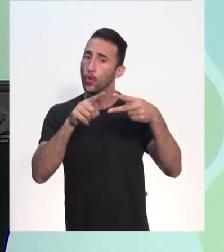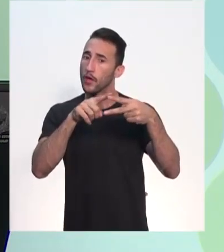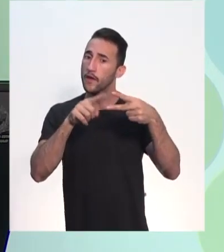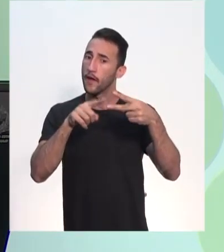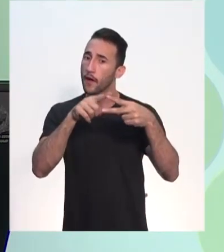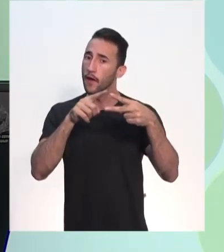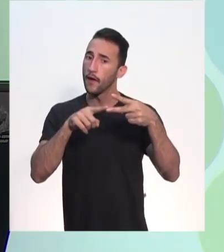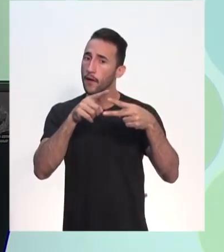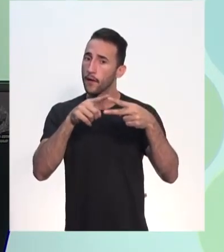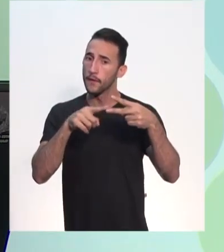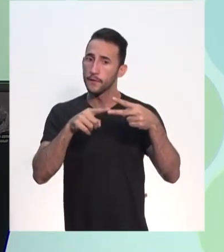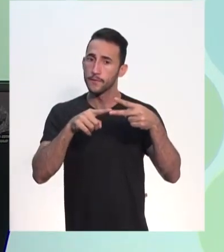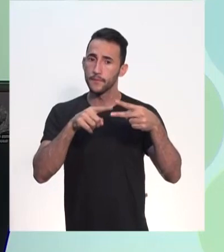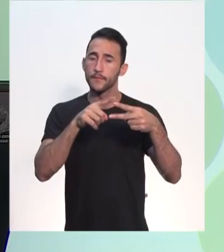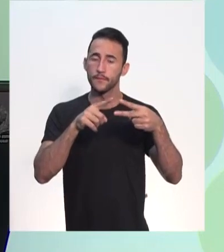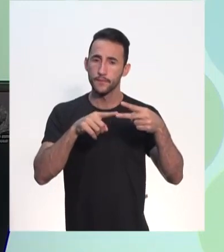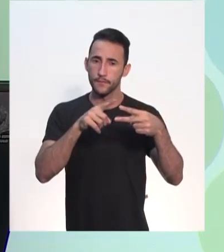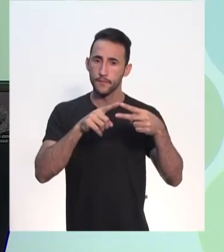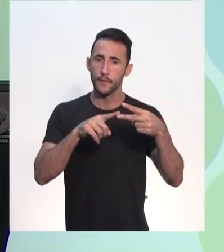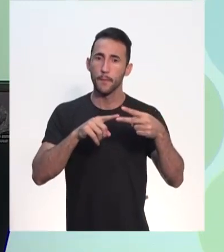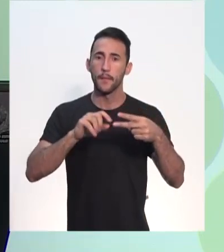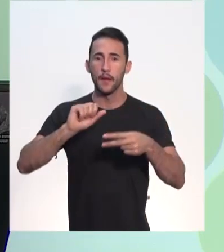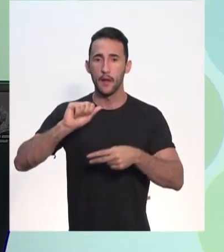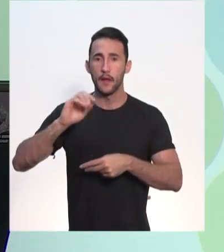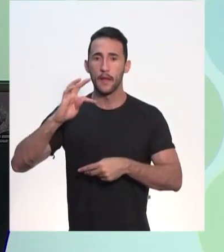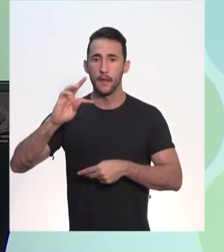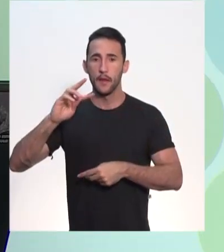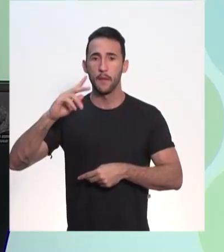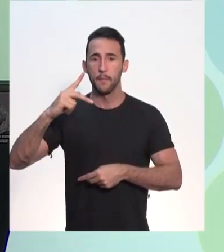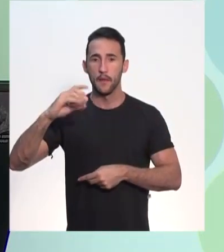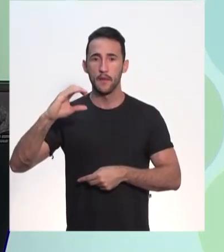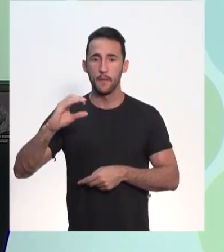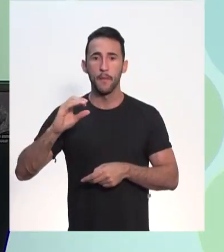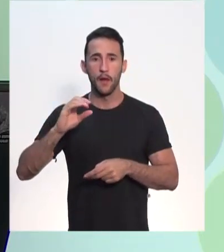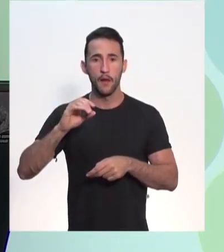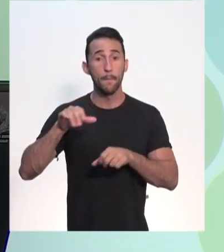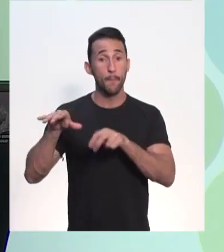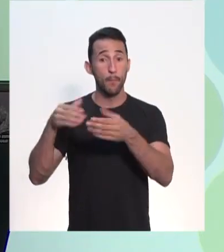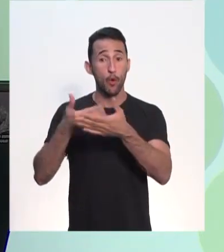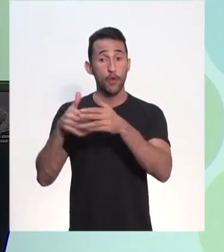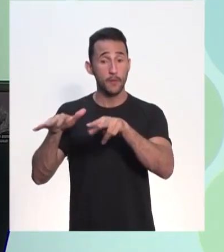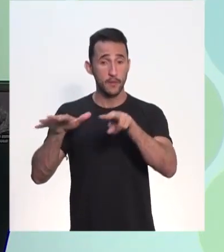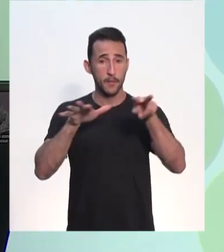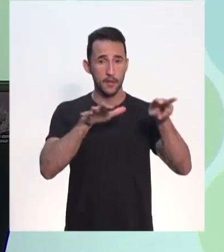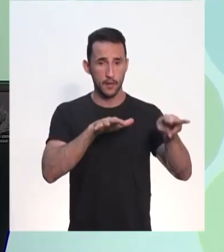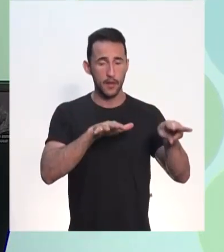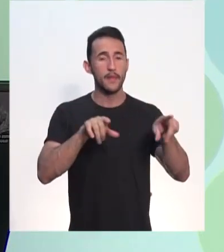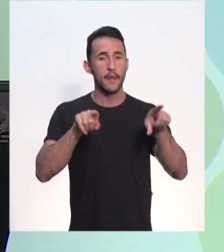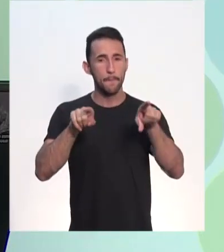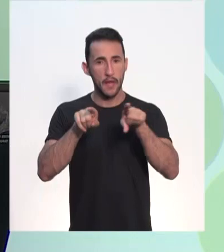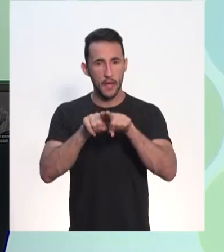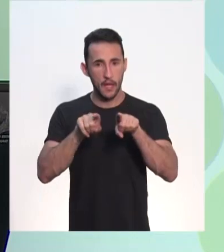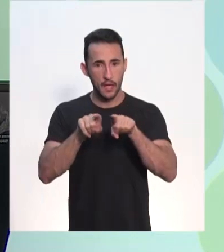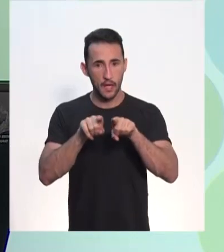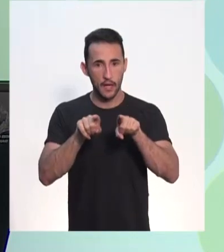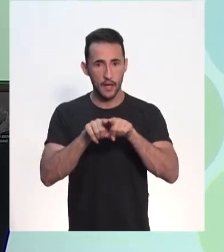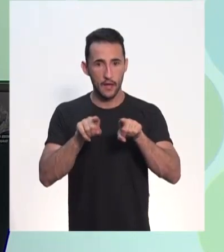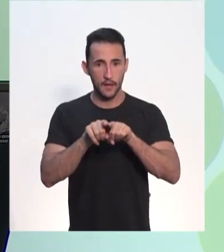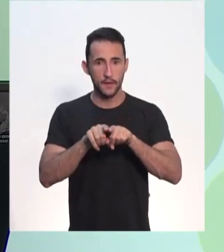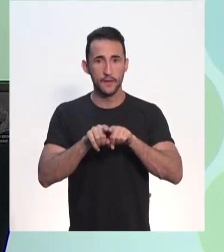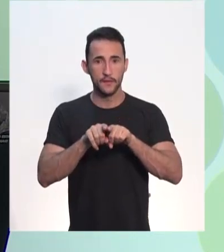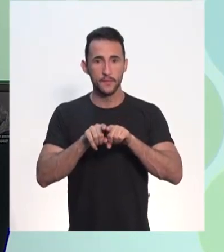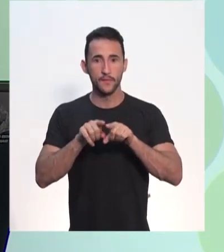destaque aqui hoje. Tá? Então, o que nós estamos pensando, né, o que nós estamos sugerindo para esse